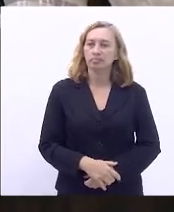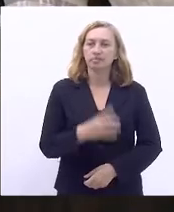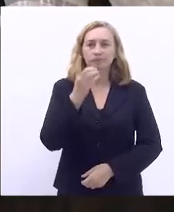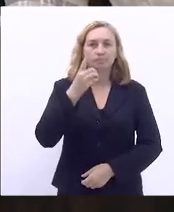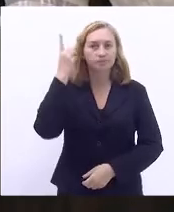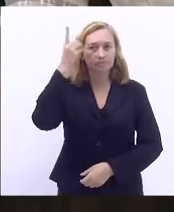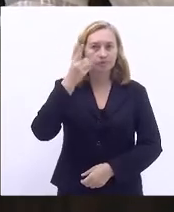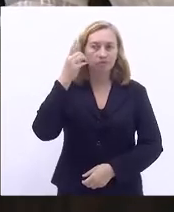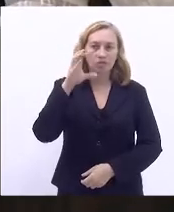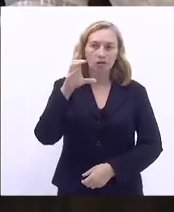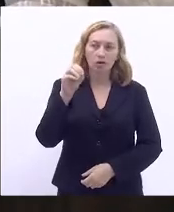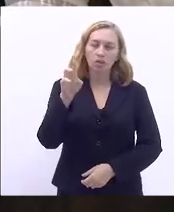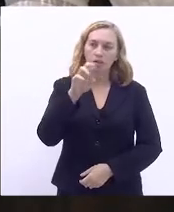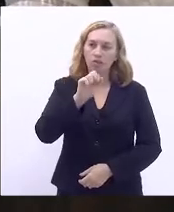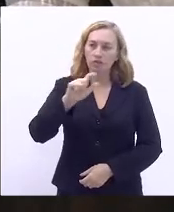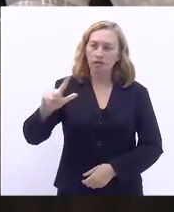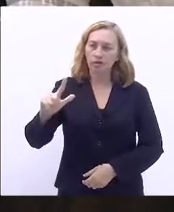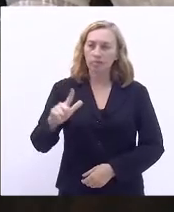Deputado Coronel Salema.